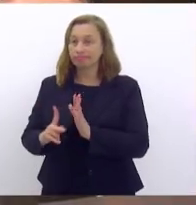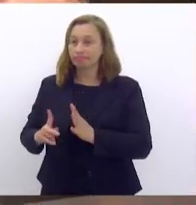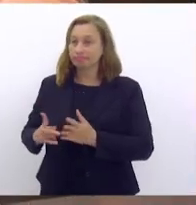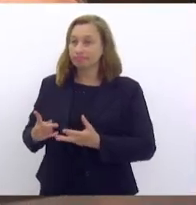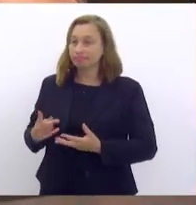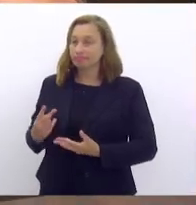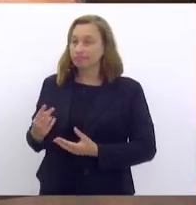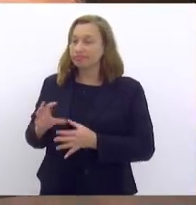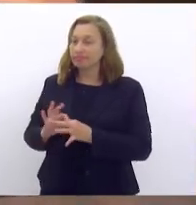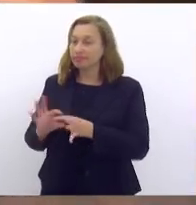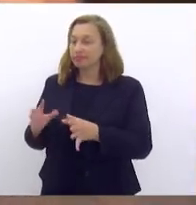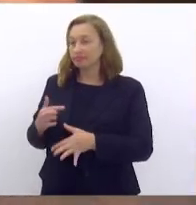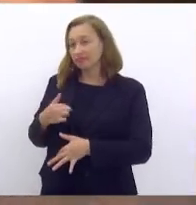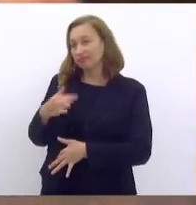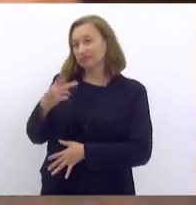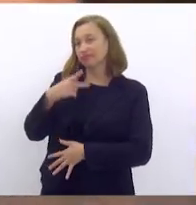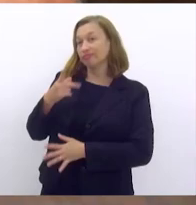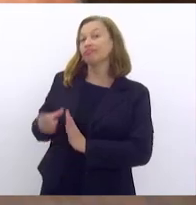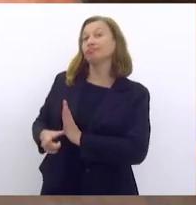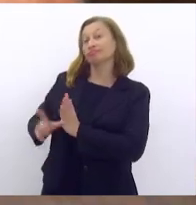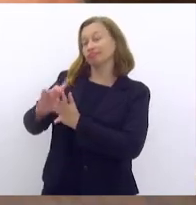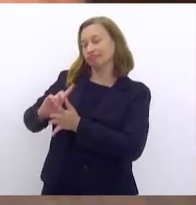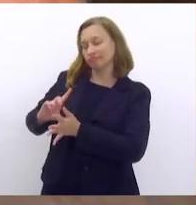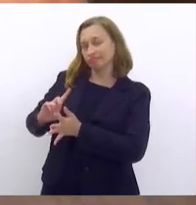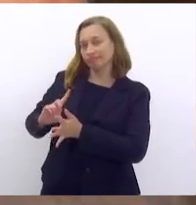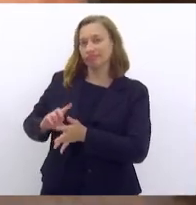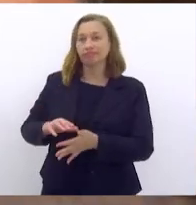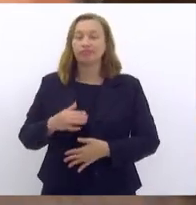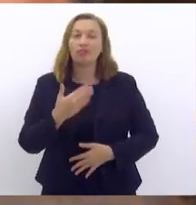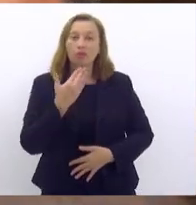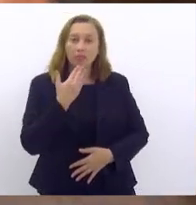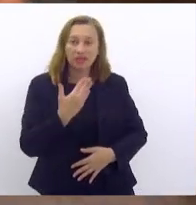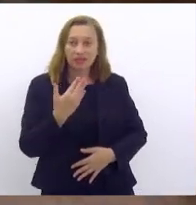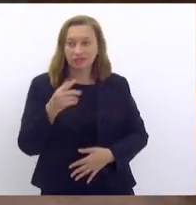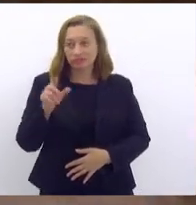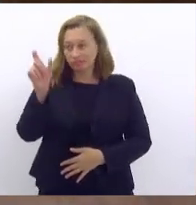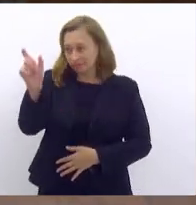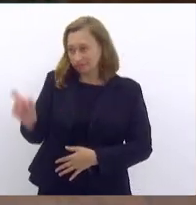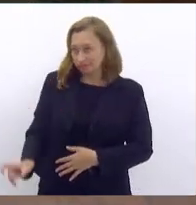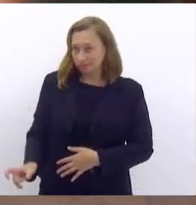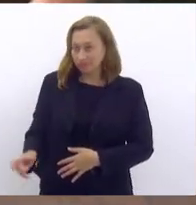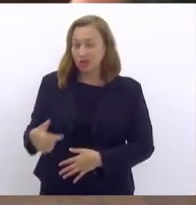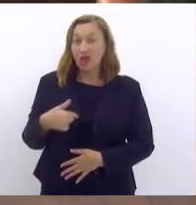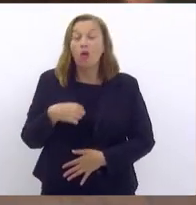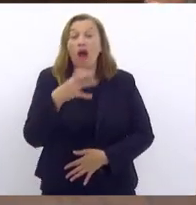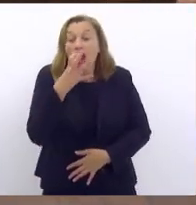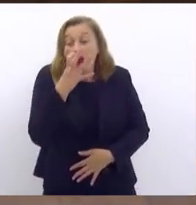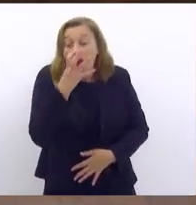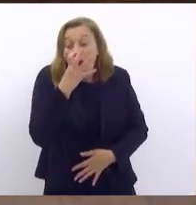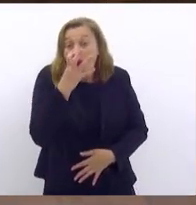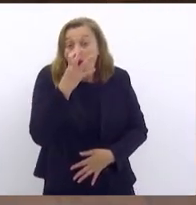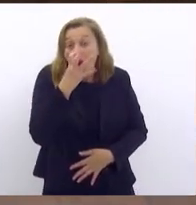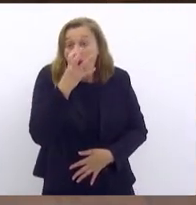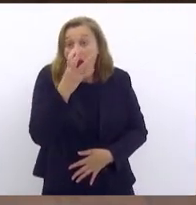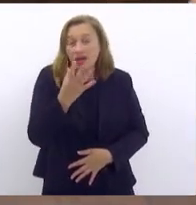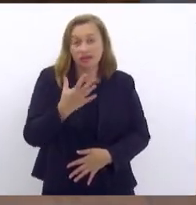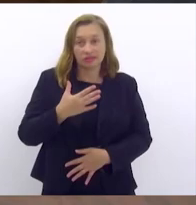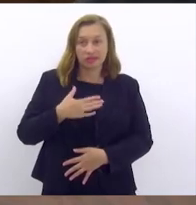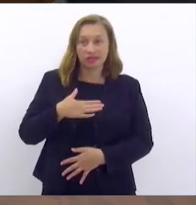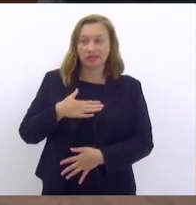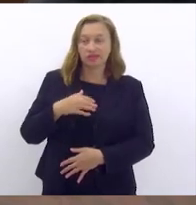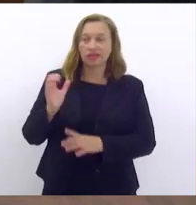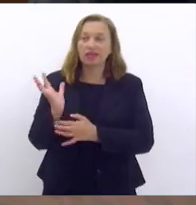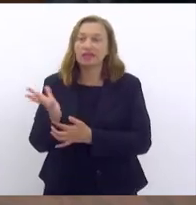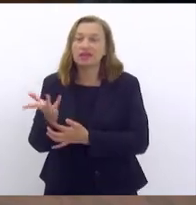a fala antes. Eu sugeri a ela. Eu sou admirador dessa